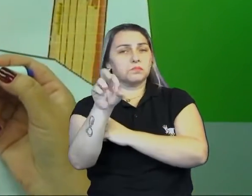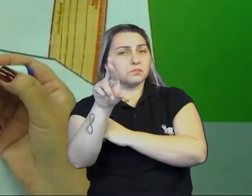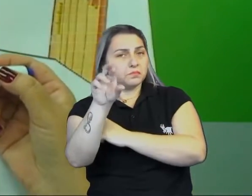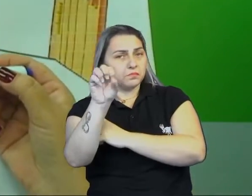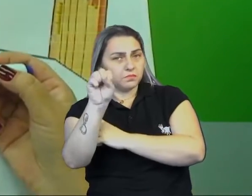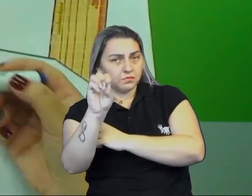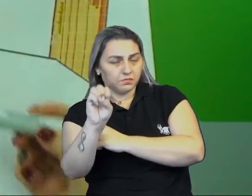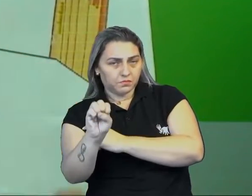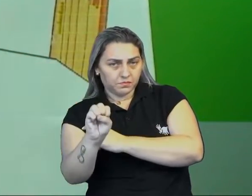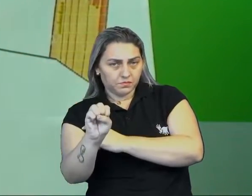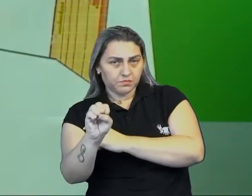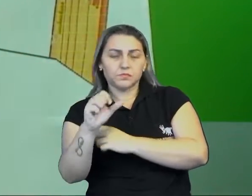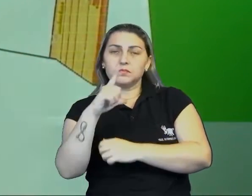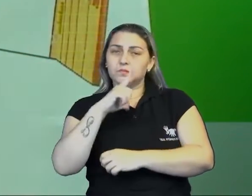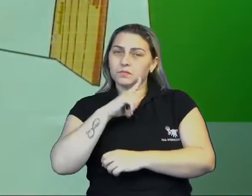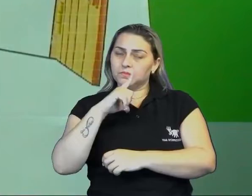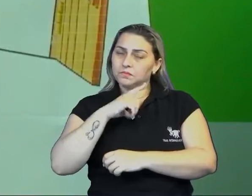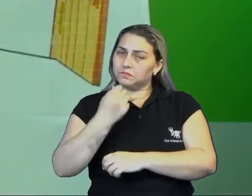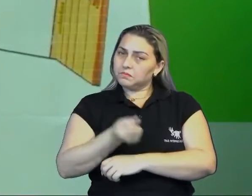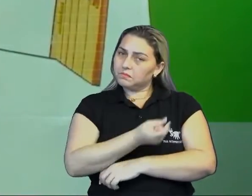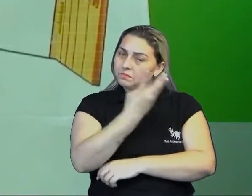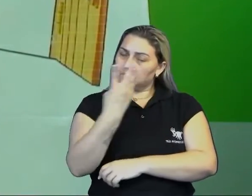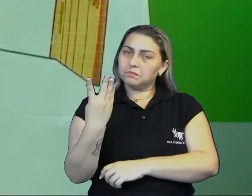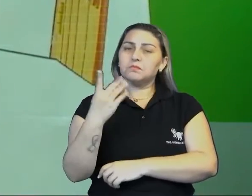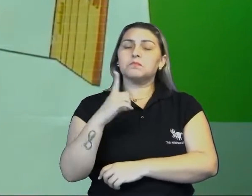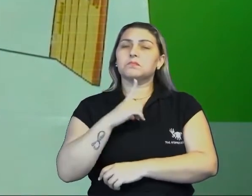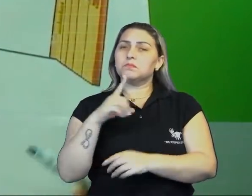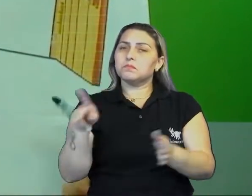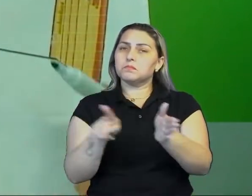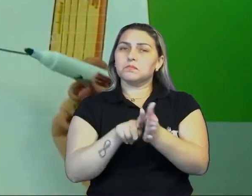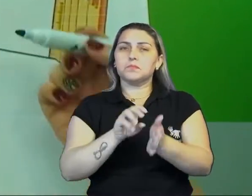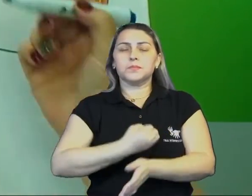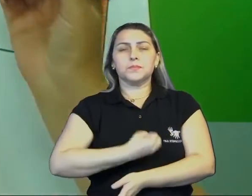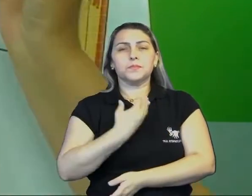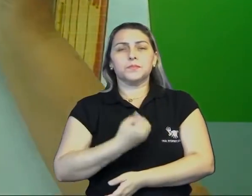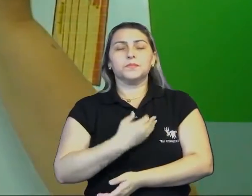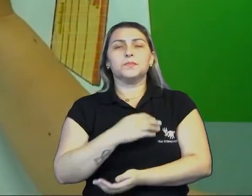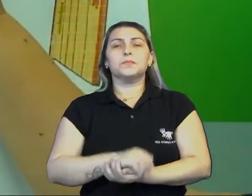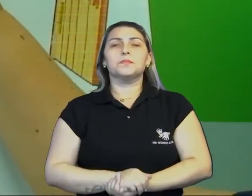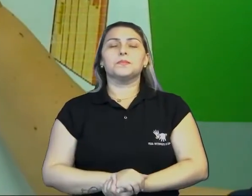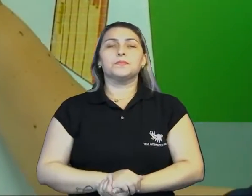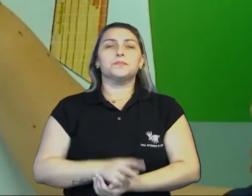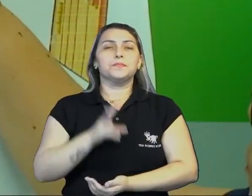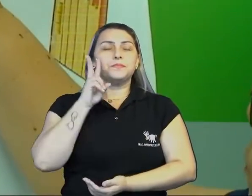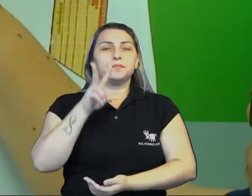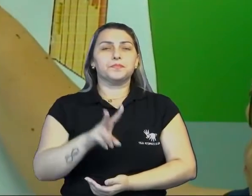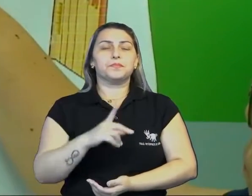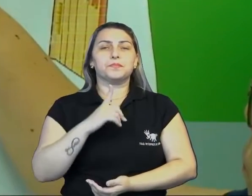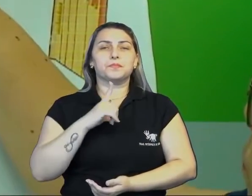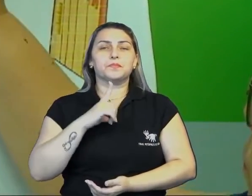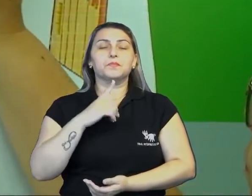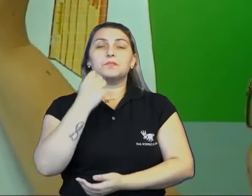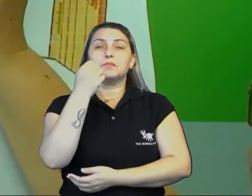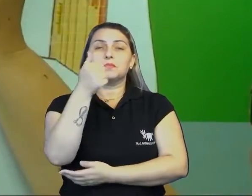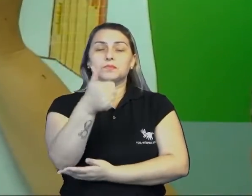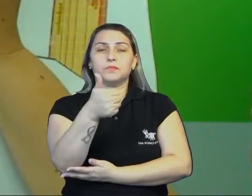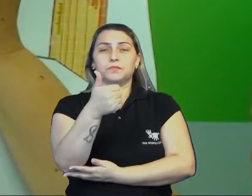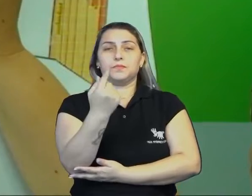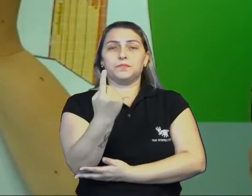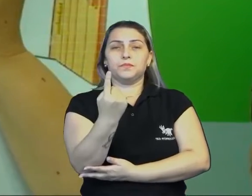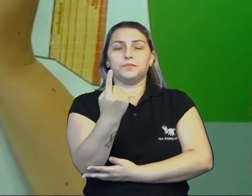nós temos e quantas estrofes nós temos nesse poema? Aqui nós vimos que nós temos 1,